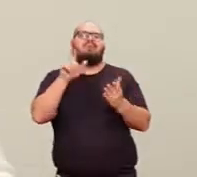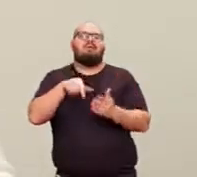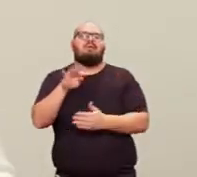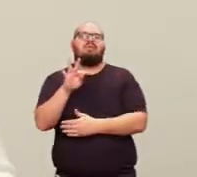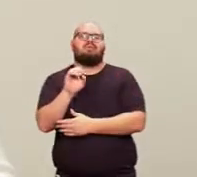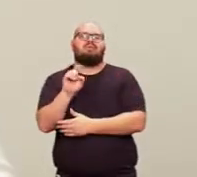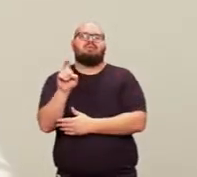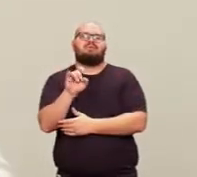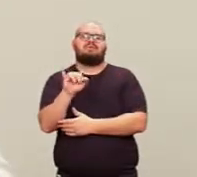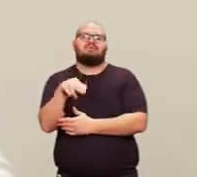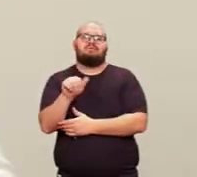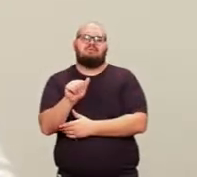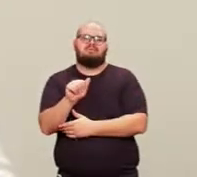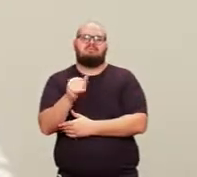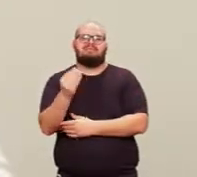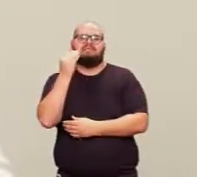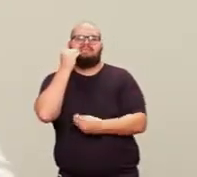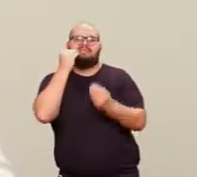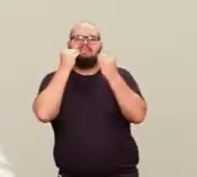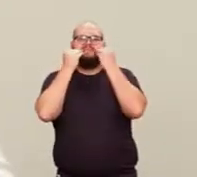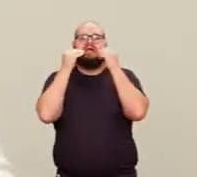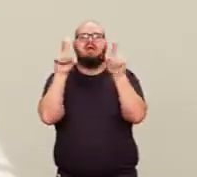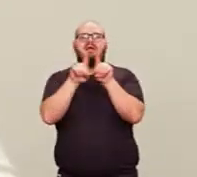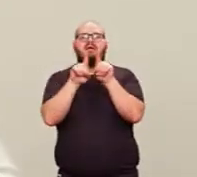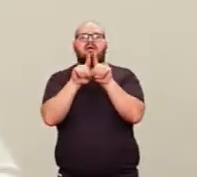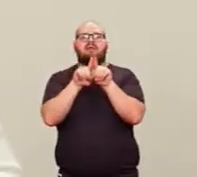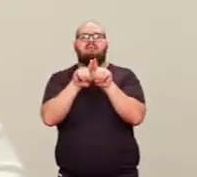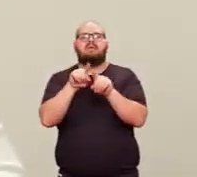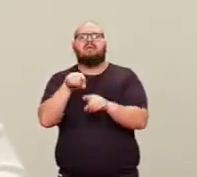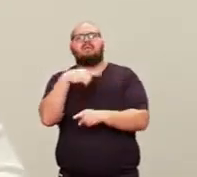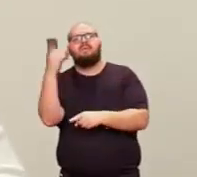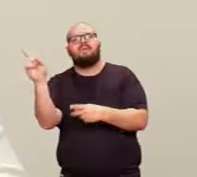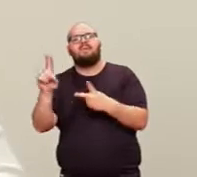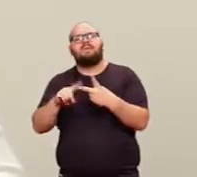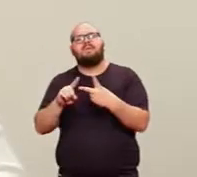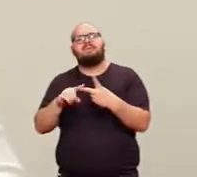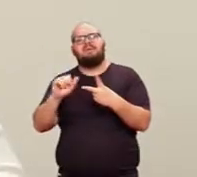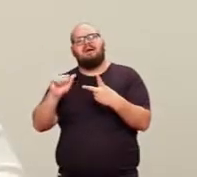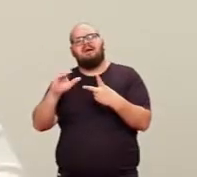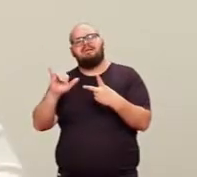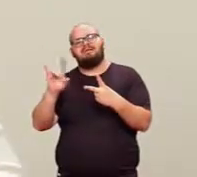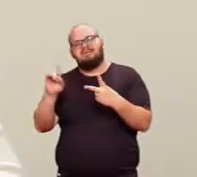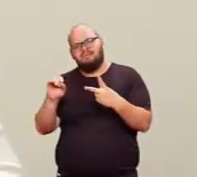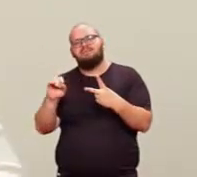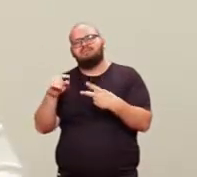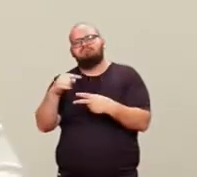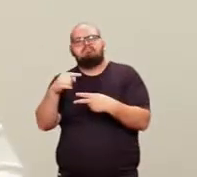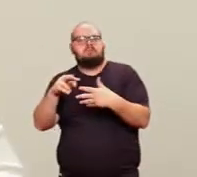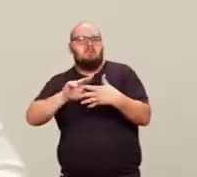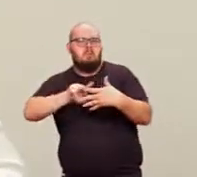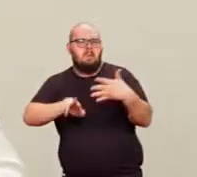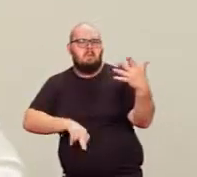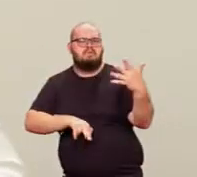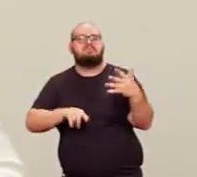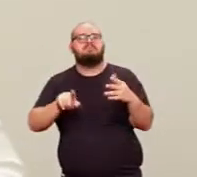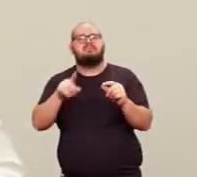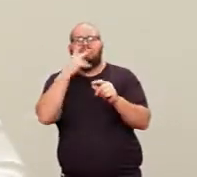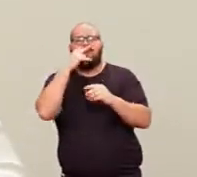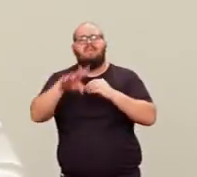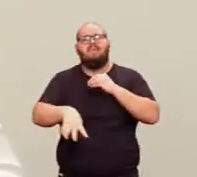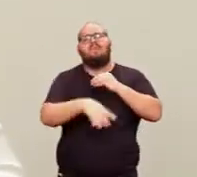melhorada. Aí entra, então, a toxina e os preenchedores, como o ácido